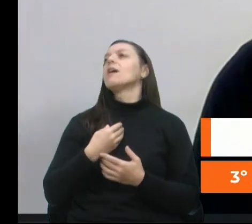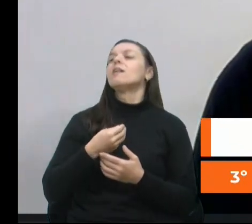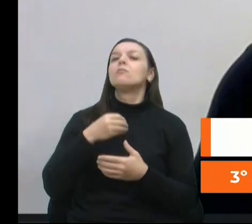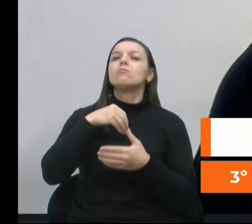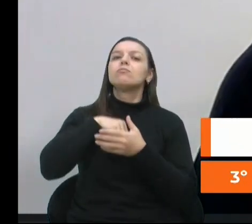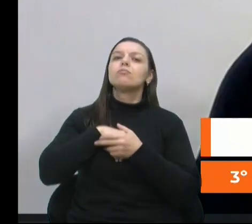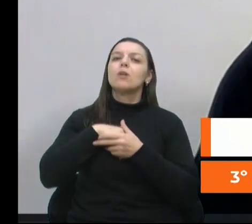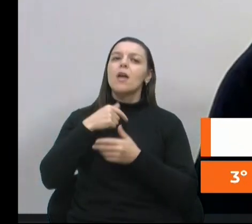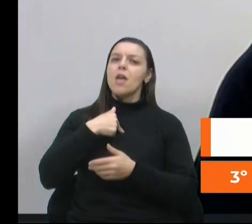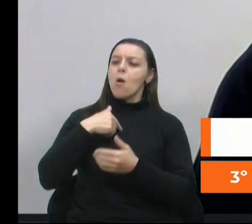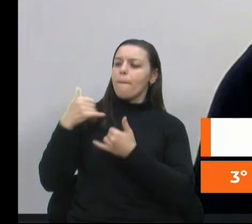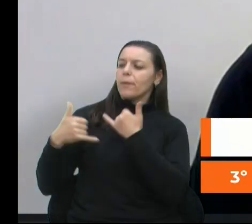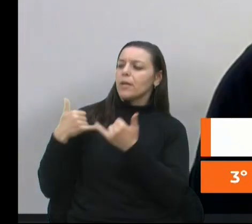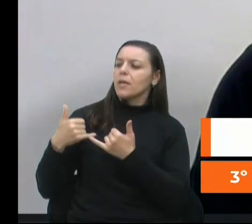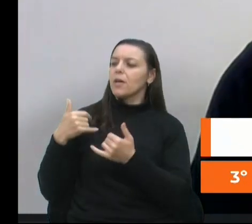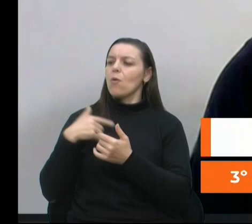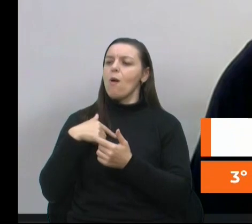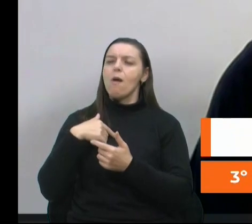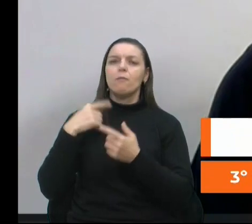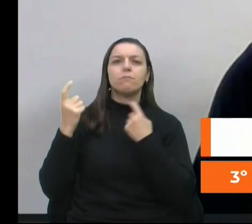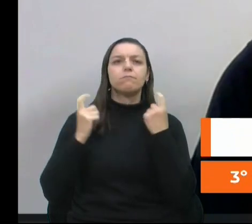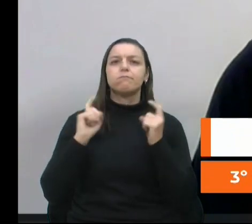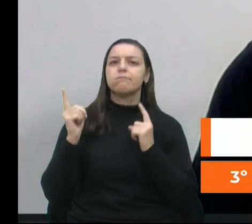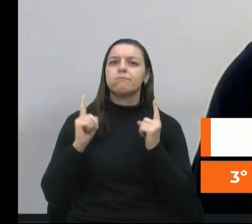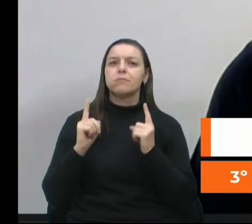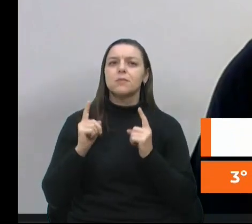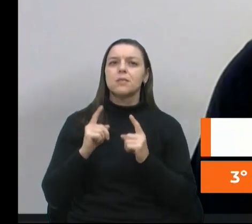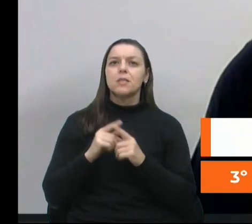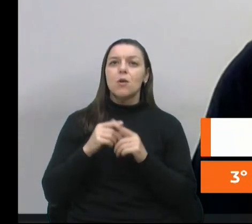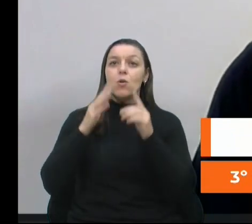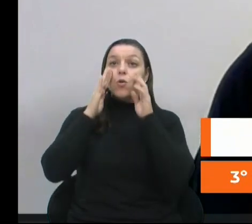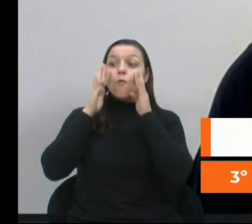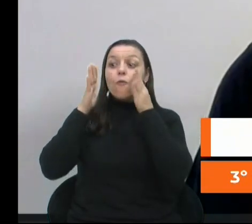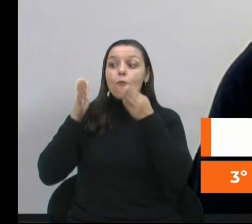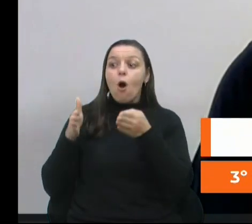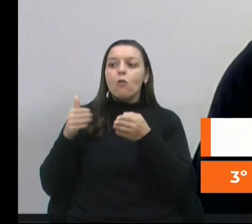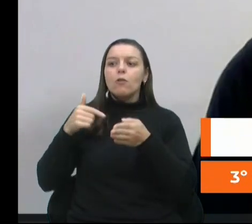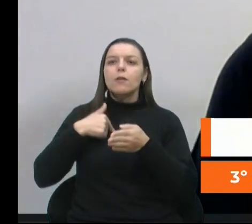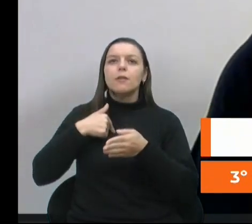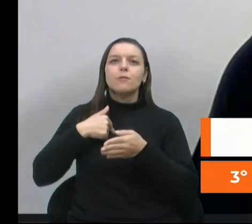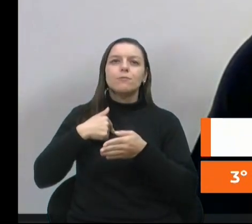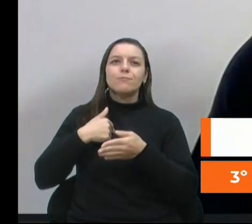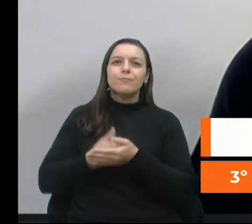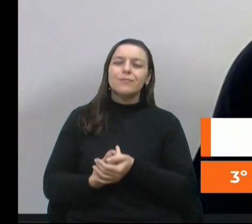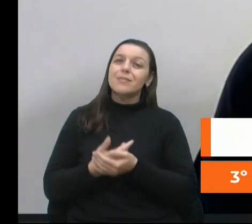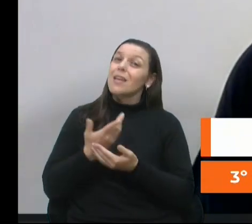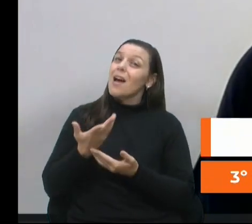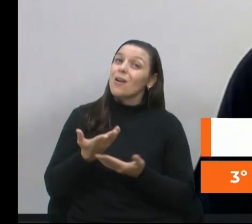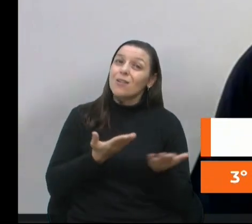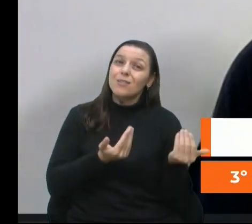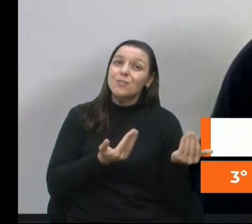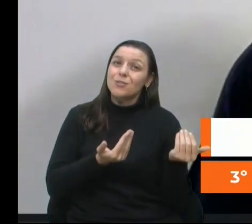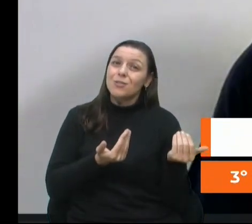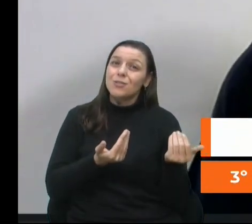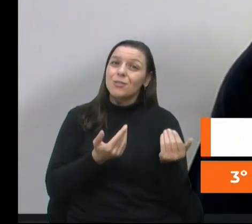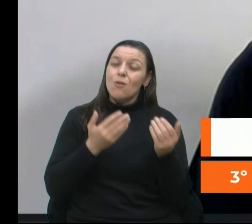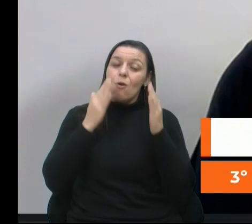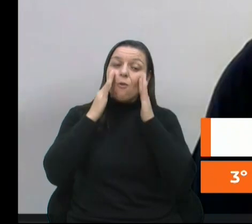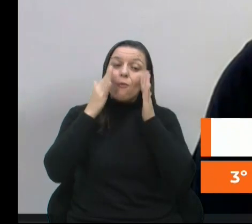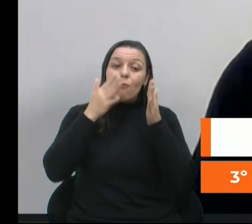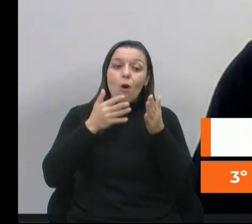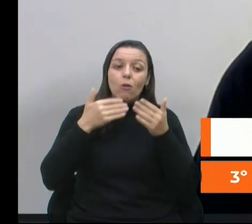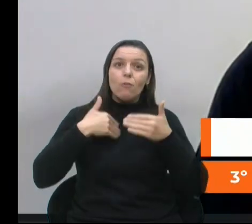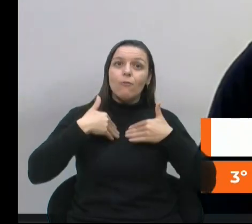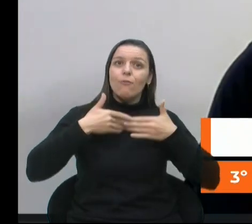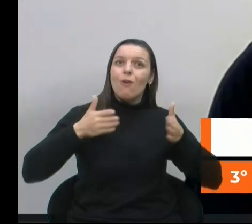egocêntrica. Eu brinco, eu me divirto, eu corro, mas o maior foco sou eu. Agora, na adolescência, o foco vai